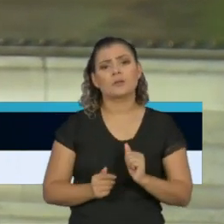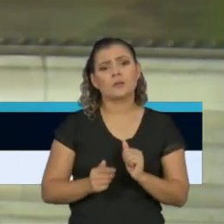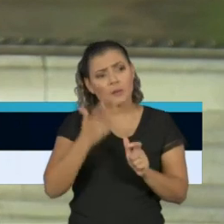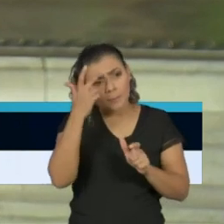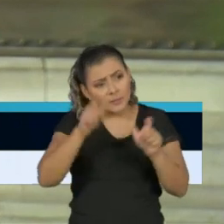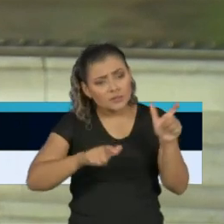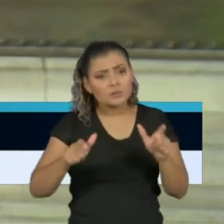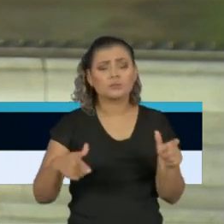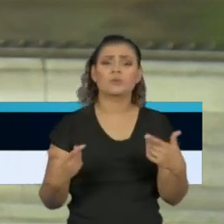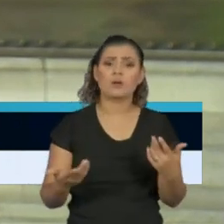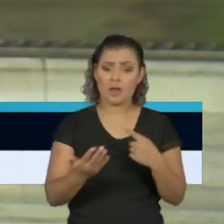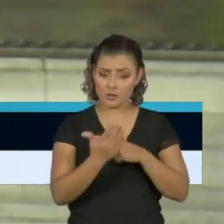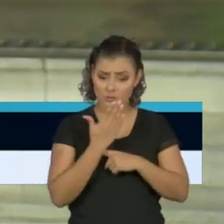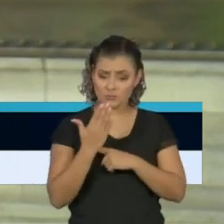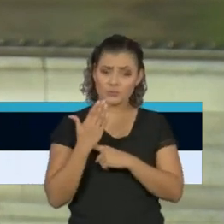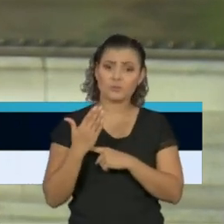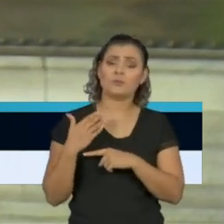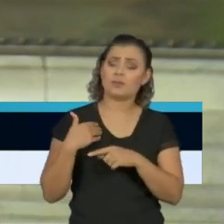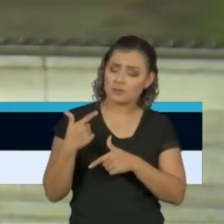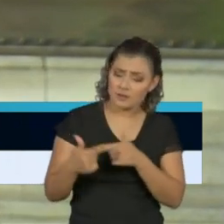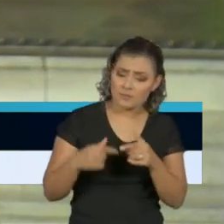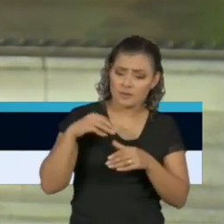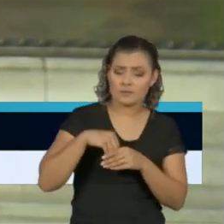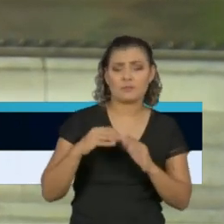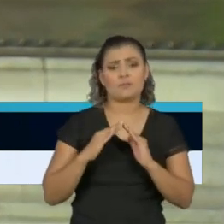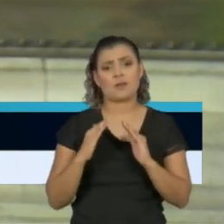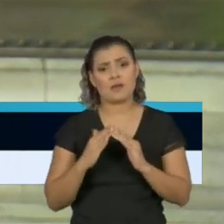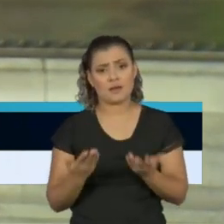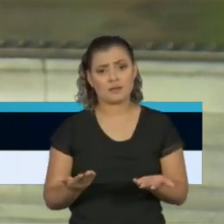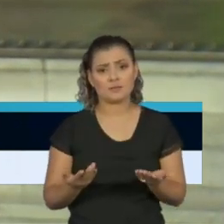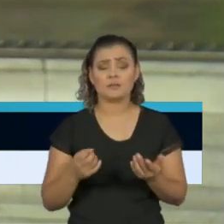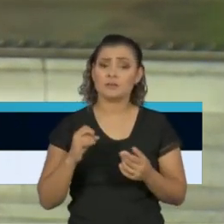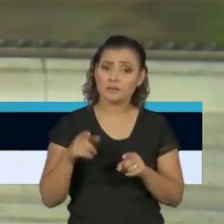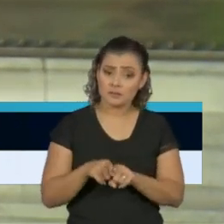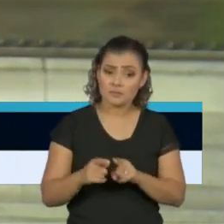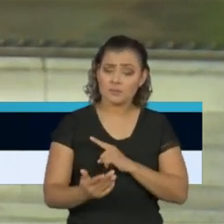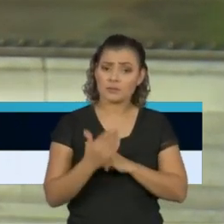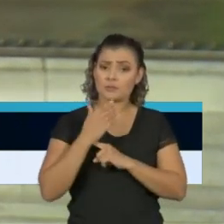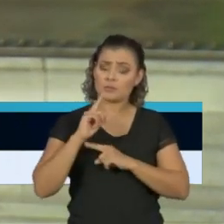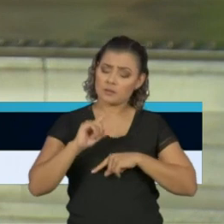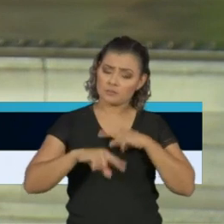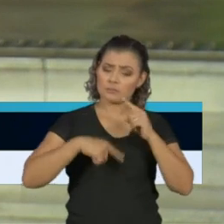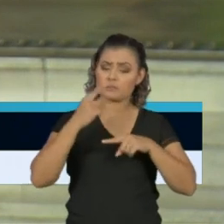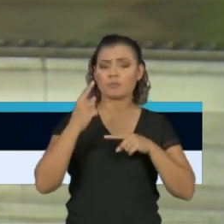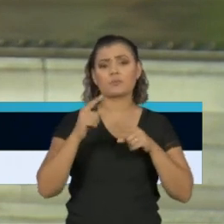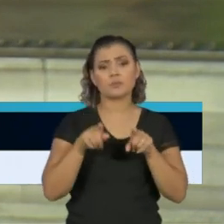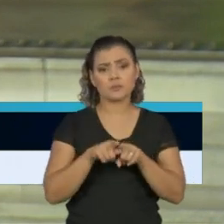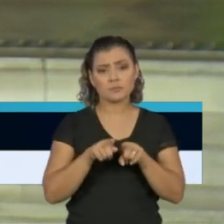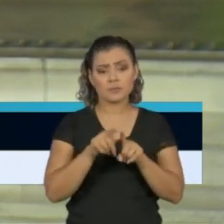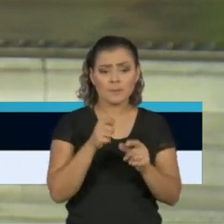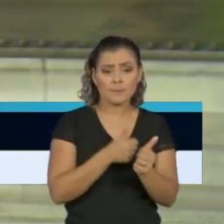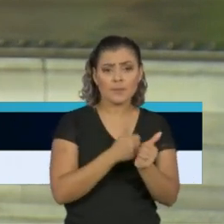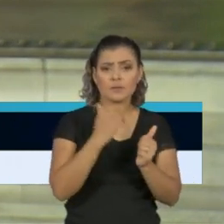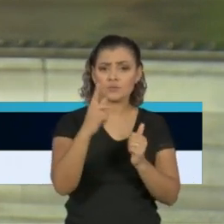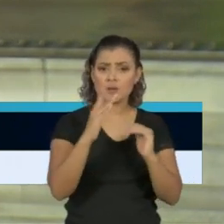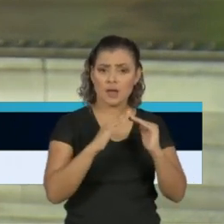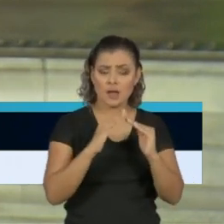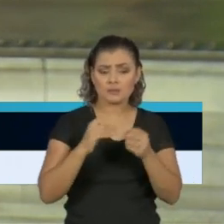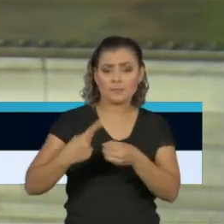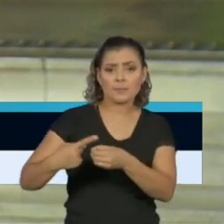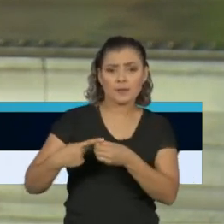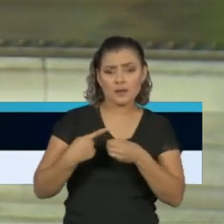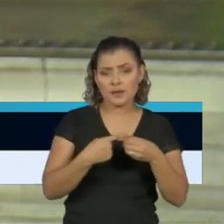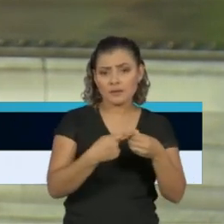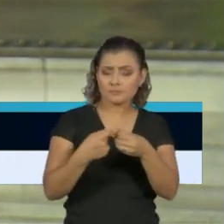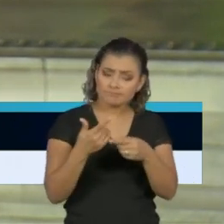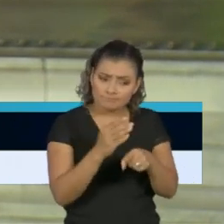que ainda lhe ajudam e trabalham na sua casa ou contribuem no seu bairro, na sua região, seja onde for, para